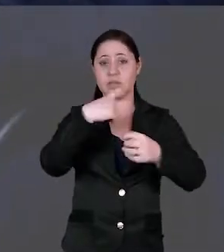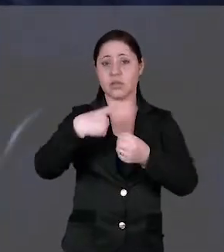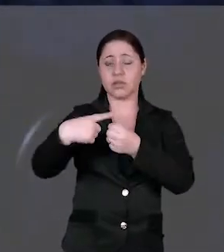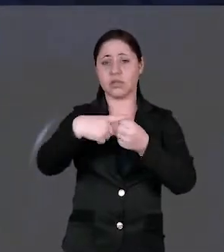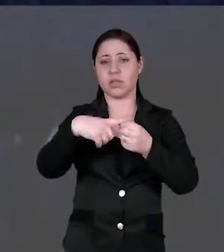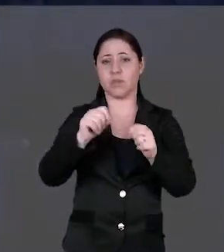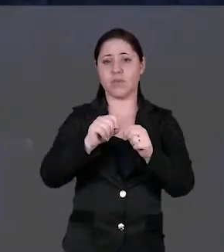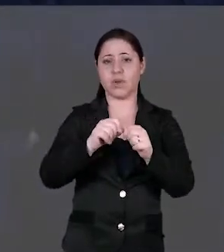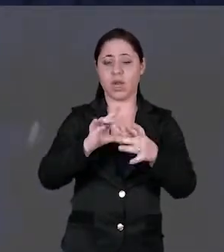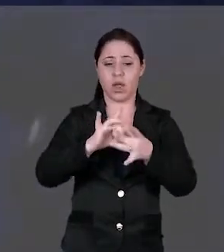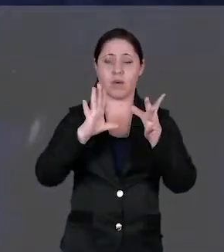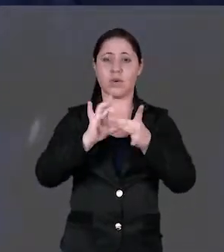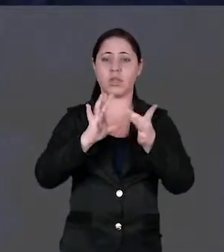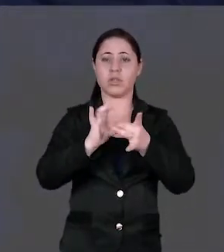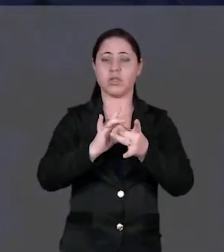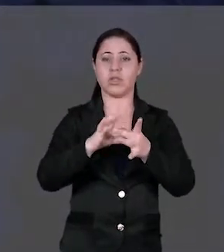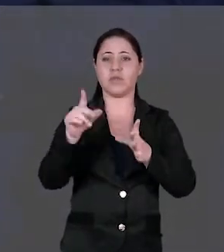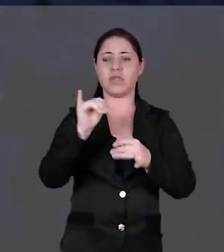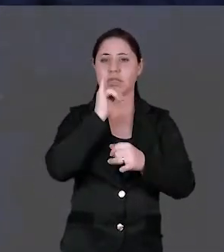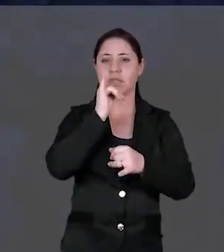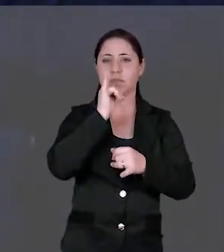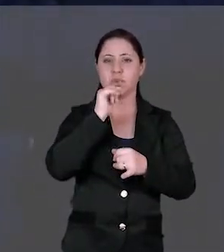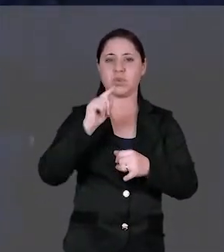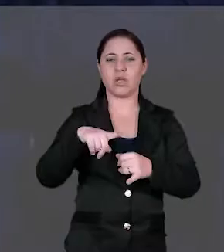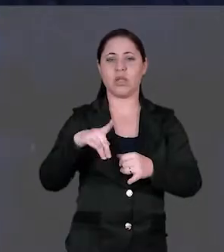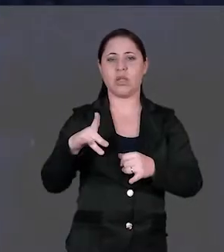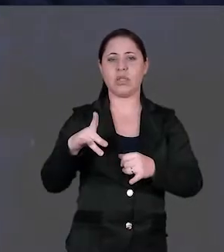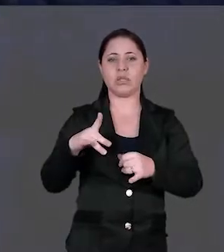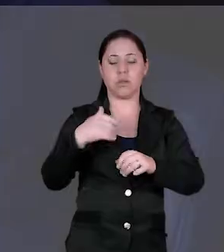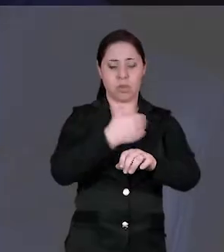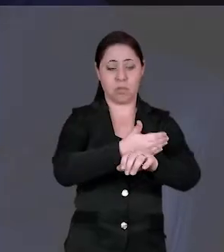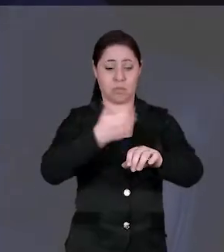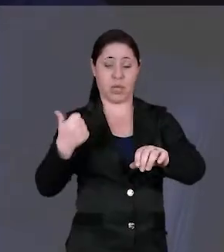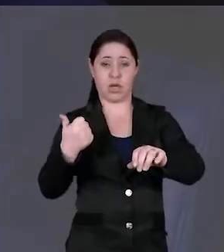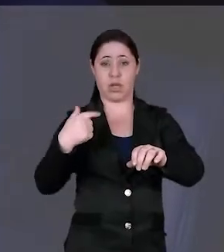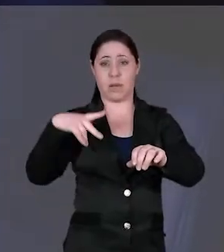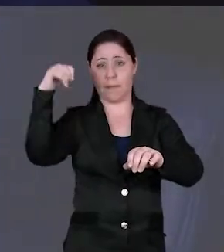país vizinho. No nosso caso aqui, nós fazemos a fronteira com a Bolívia e